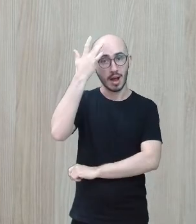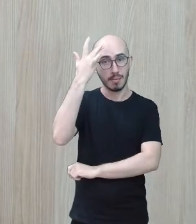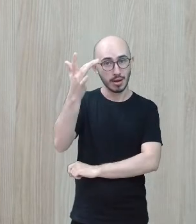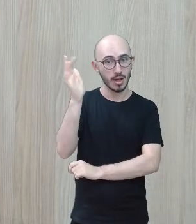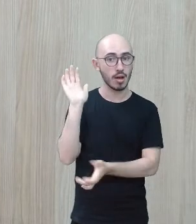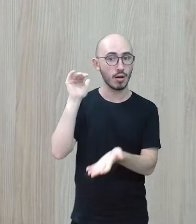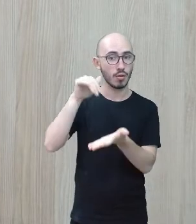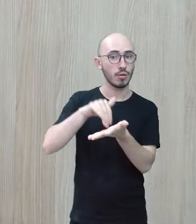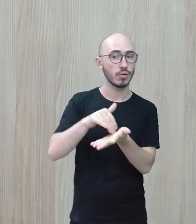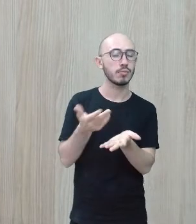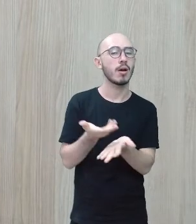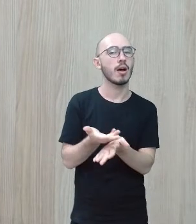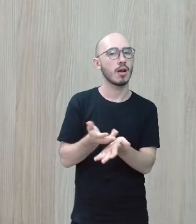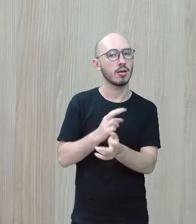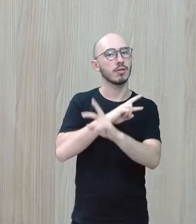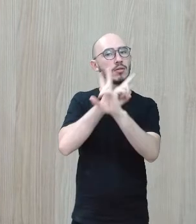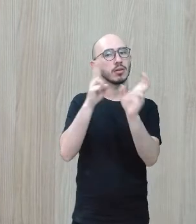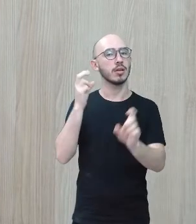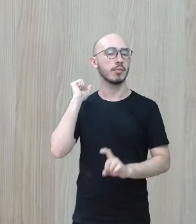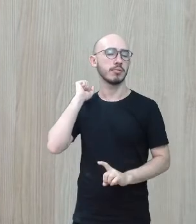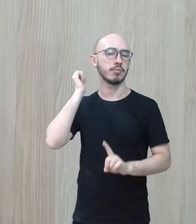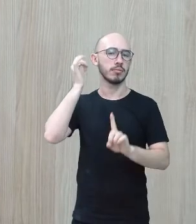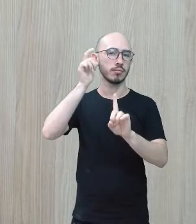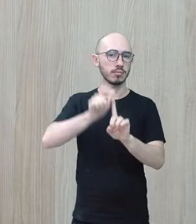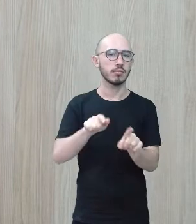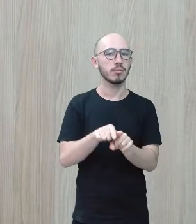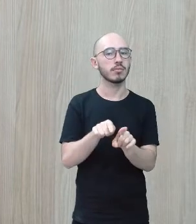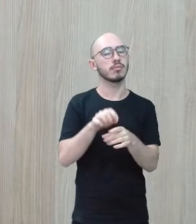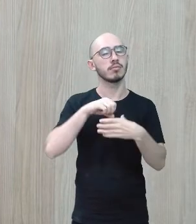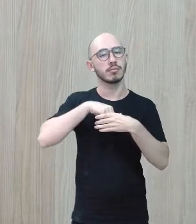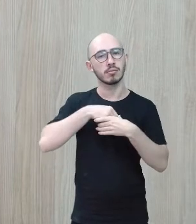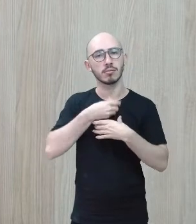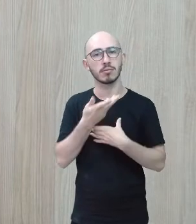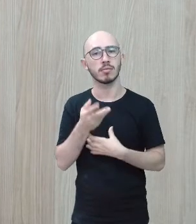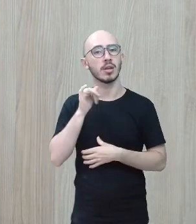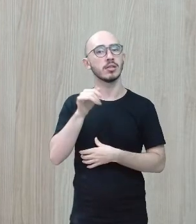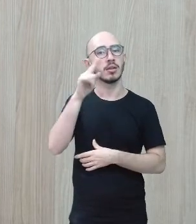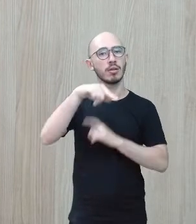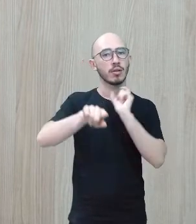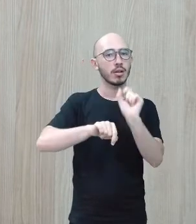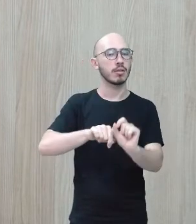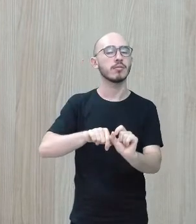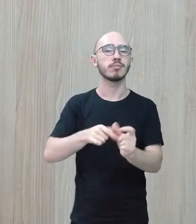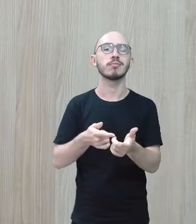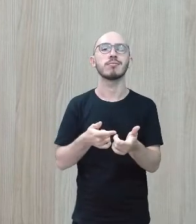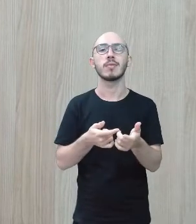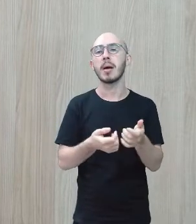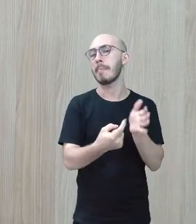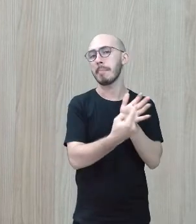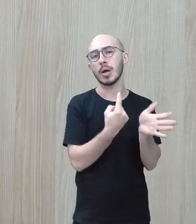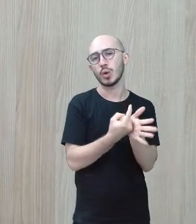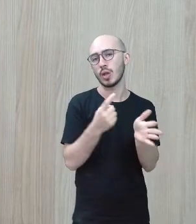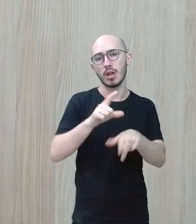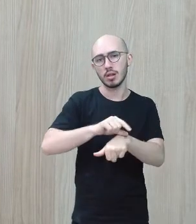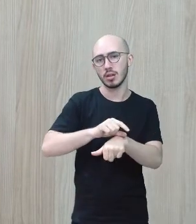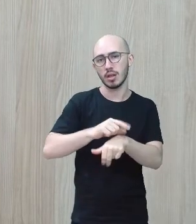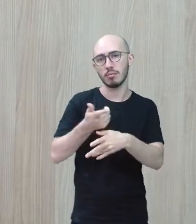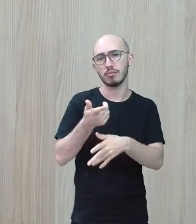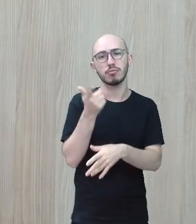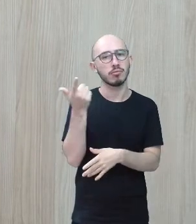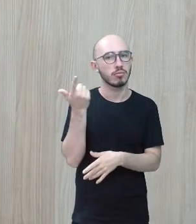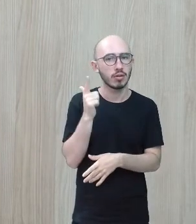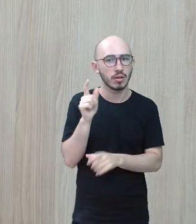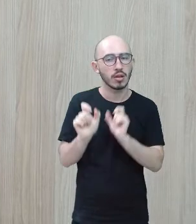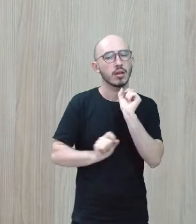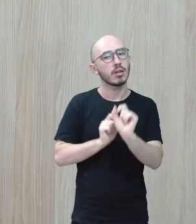aula sobre biografia e autobiografia. Então, assim, se alguma coisa acontecer e não der tempo de mandar a sua pergunta, você ainda tem amanhã para